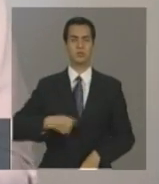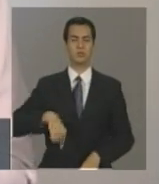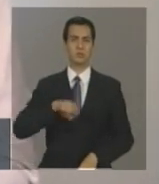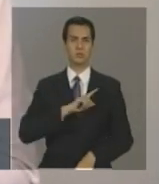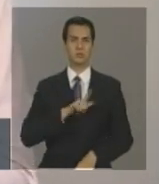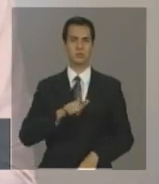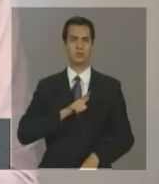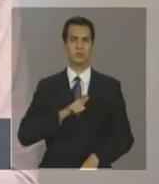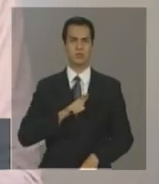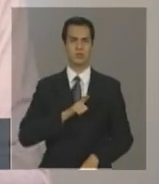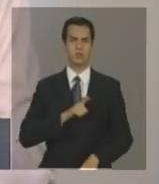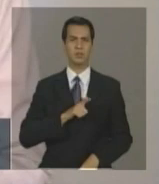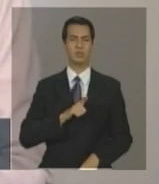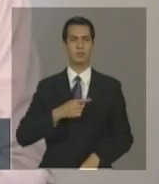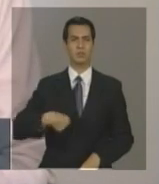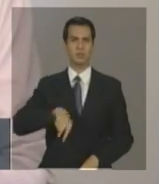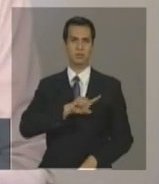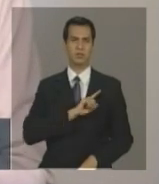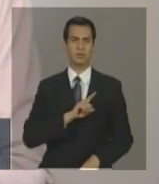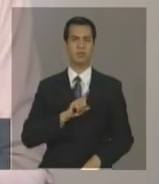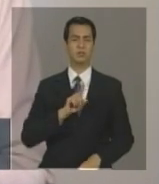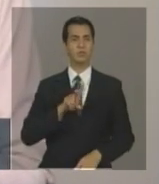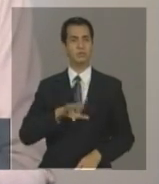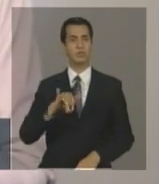é justamente dela ser